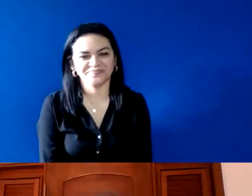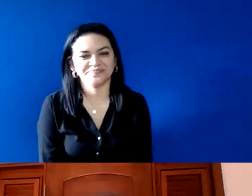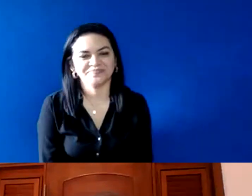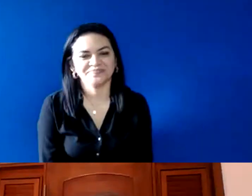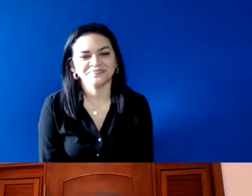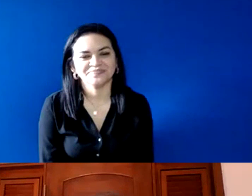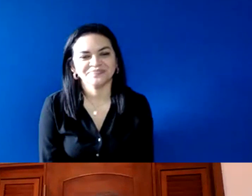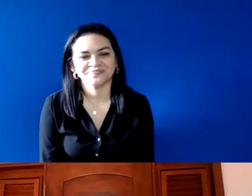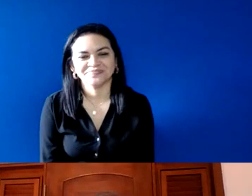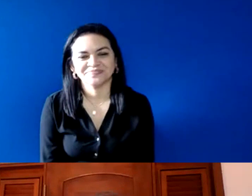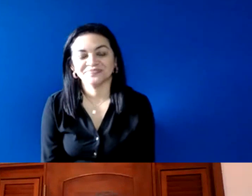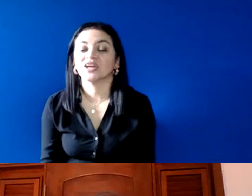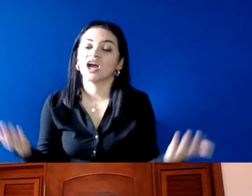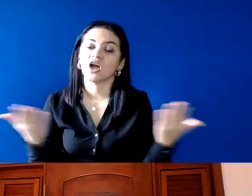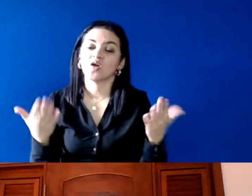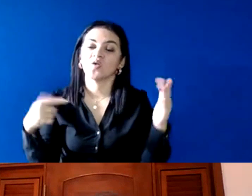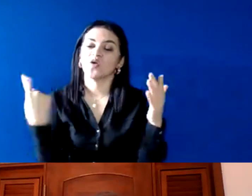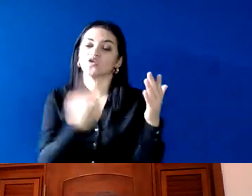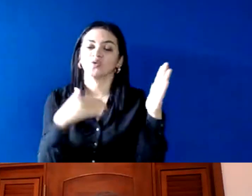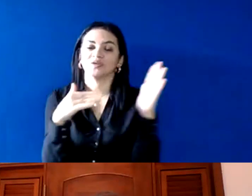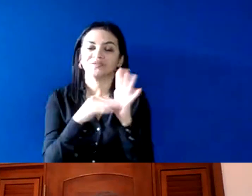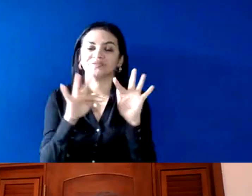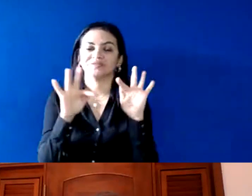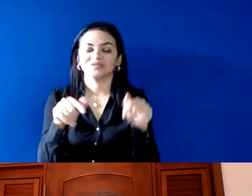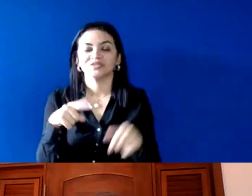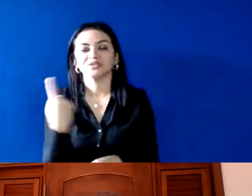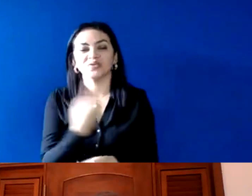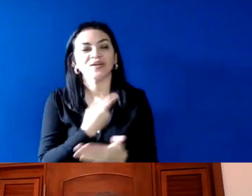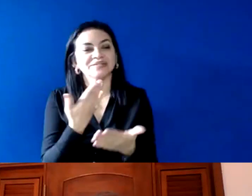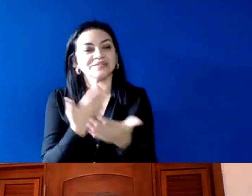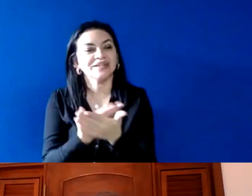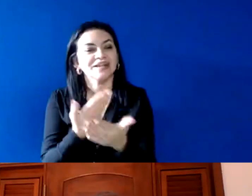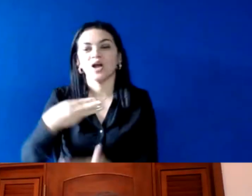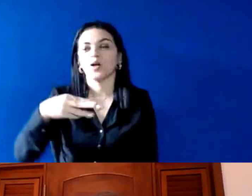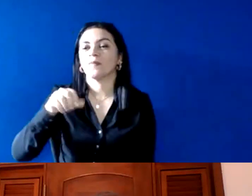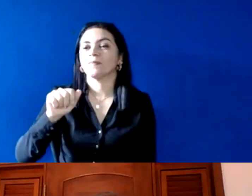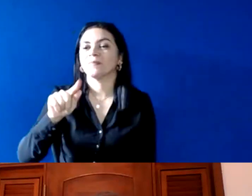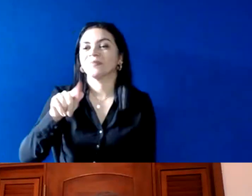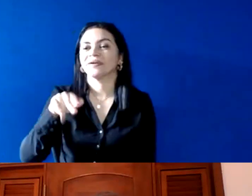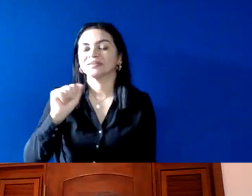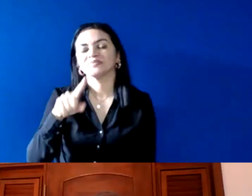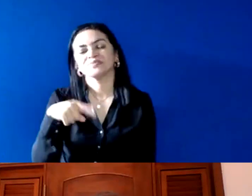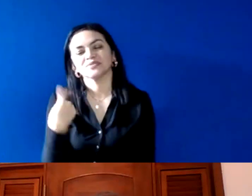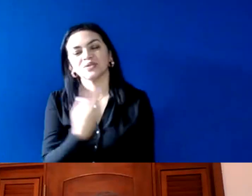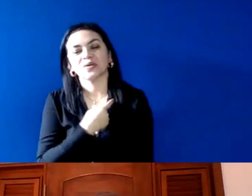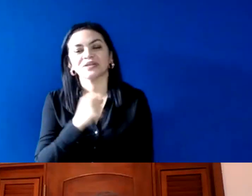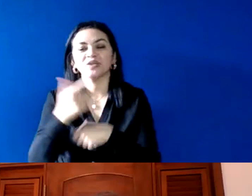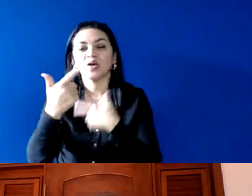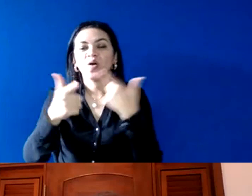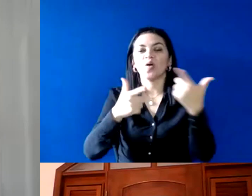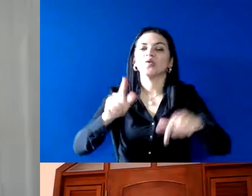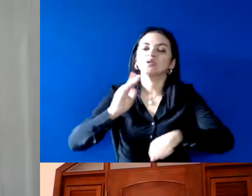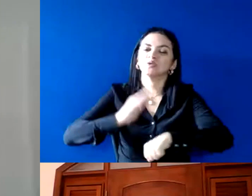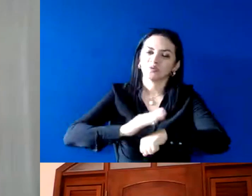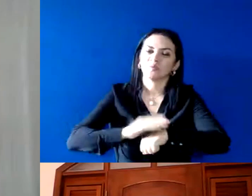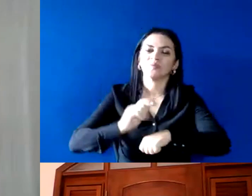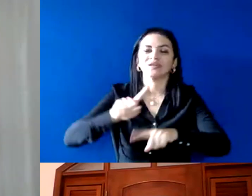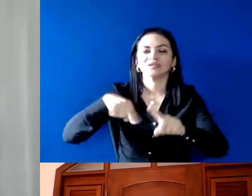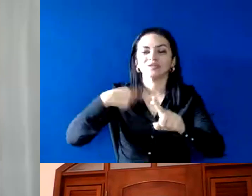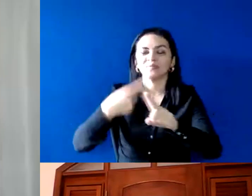Bom, com isso nós encerramos a nossa aula magna. Esperamos ter mais outros momentos para